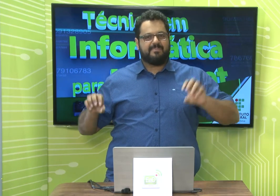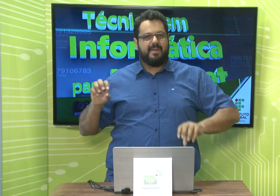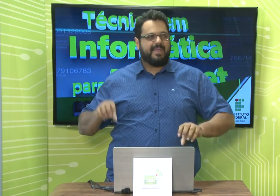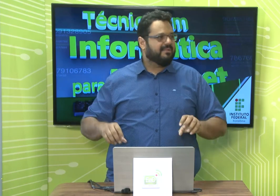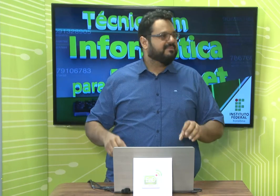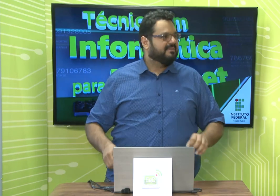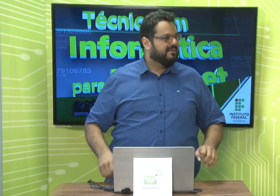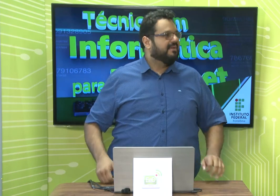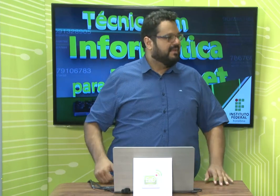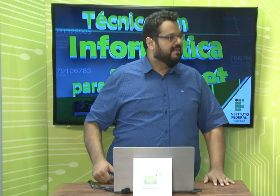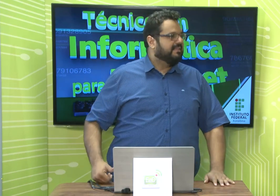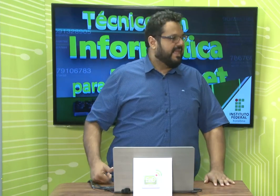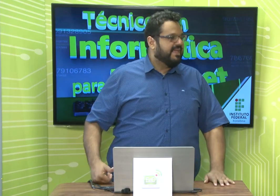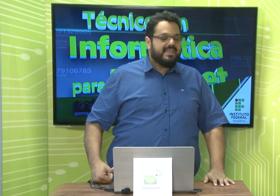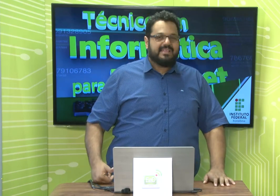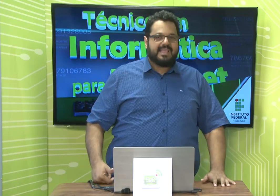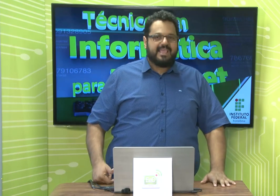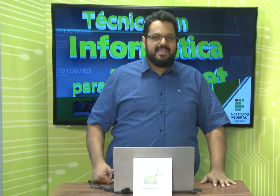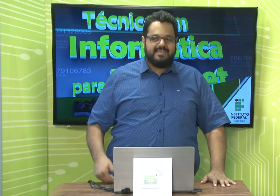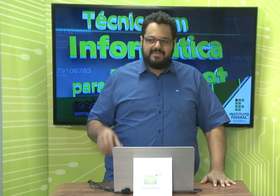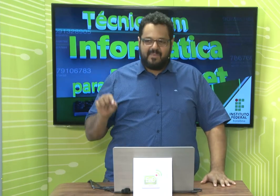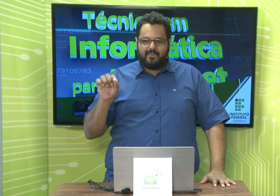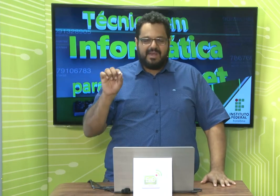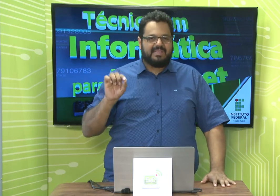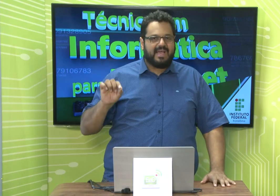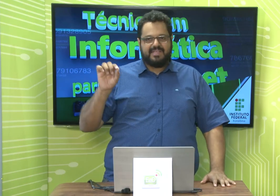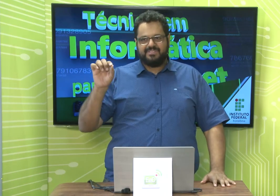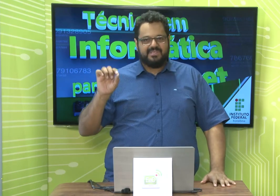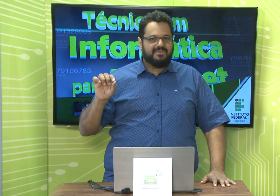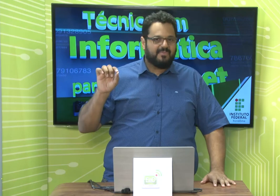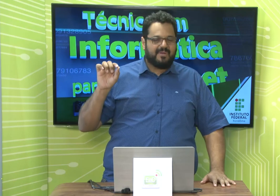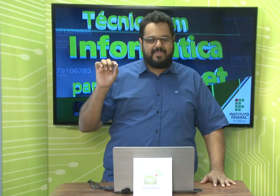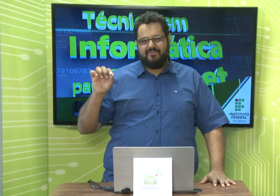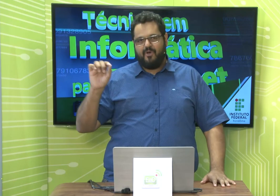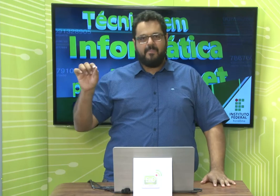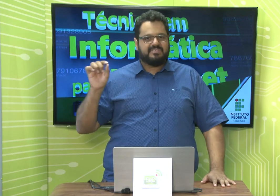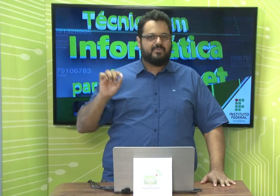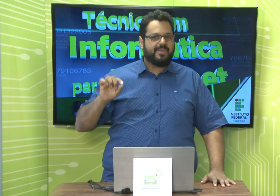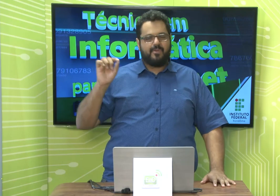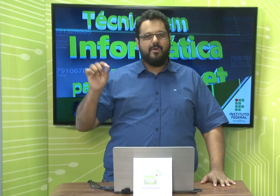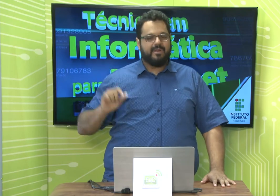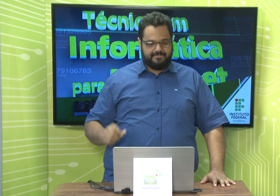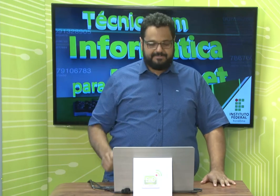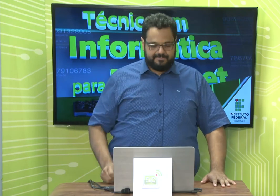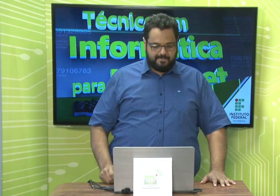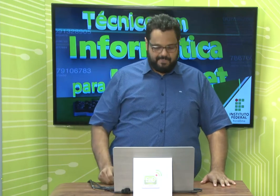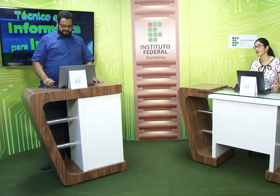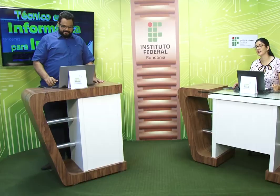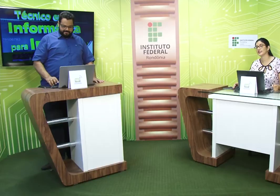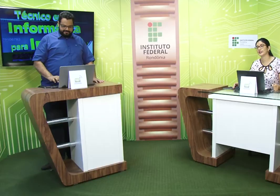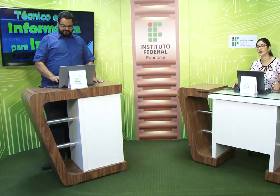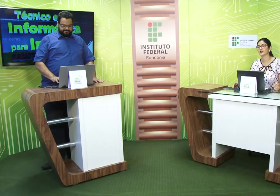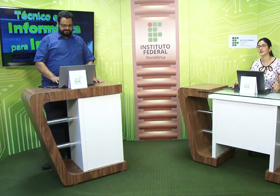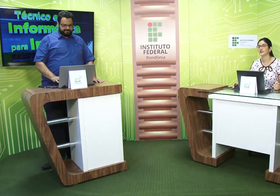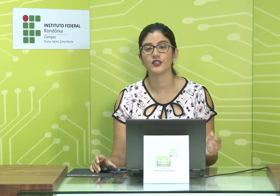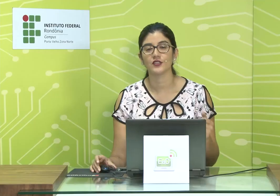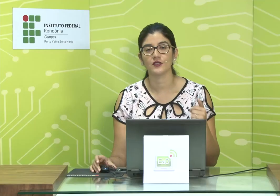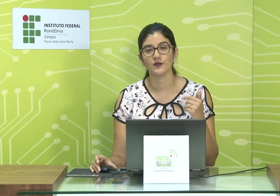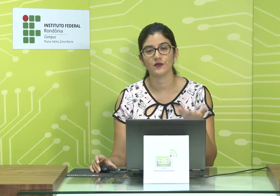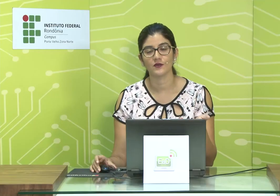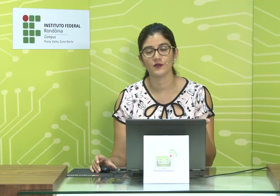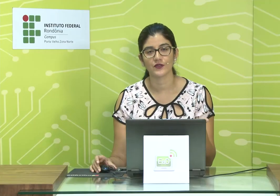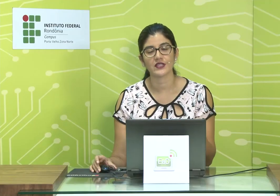dos equipamentos... Entendo. Tem uma qualidade, uma performance superior ou não? E aí é